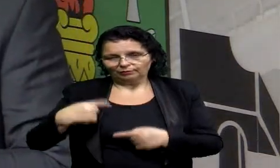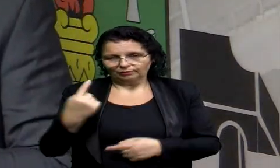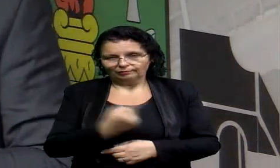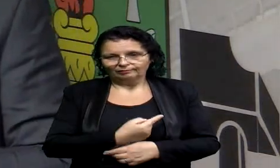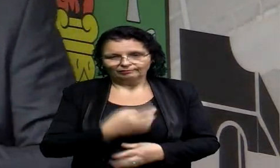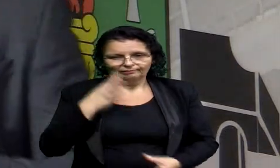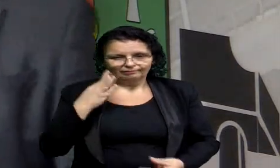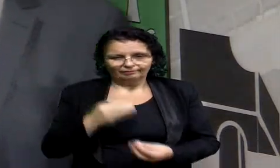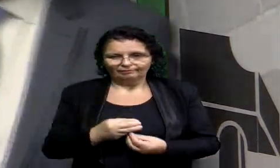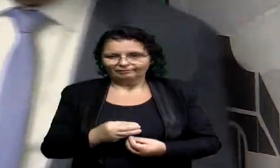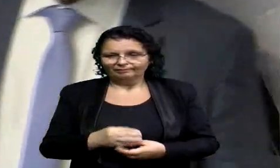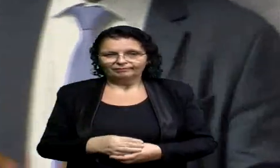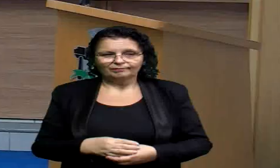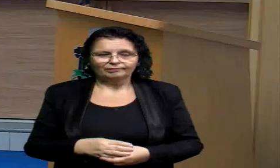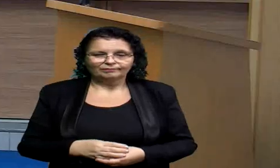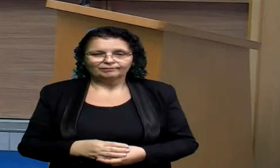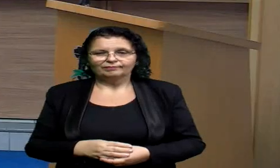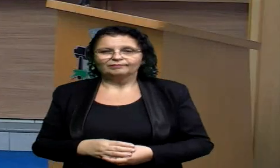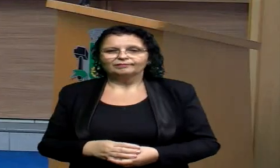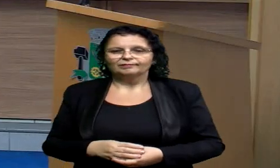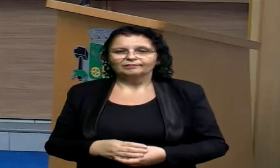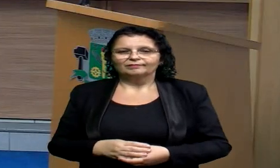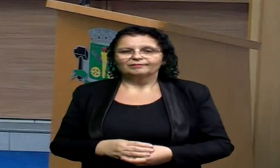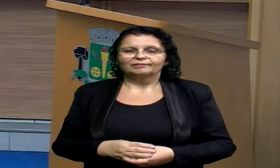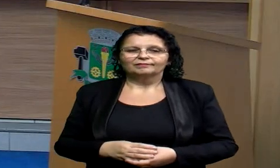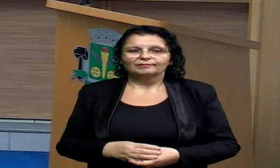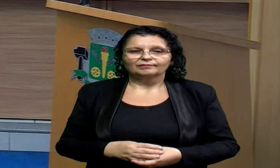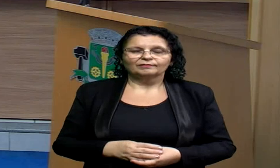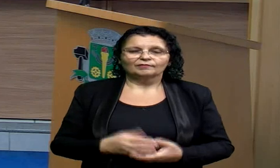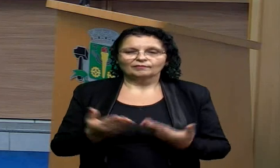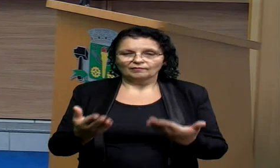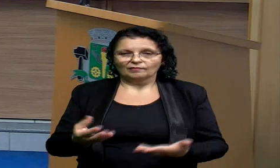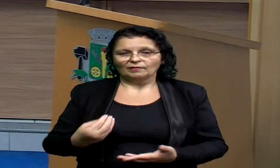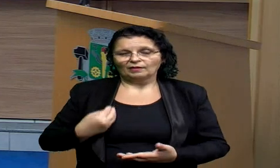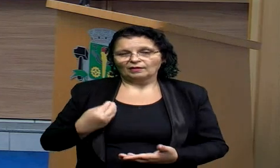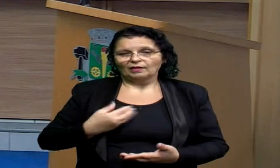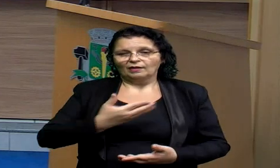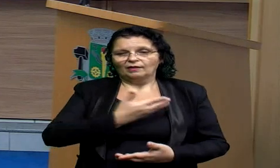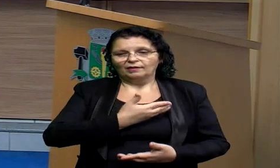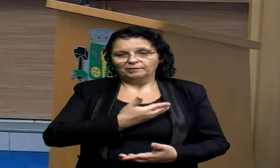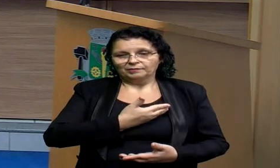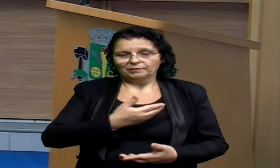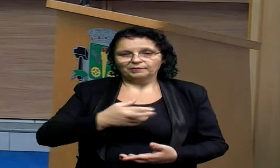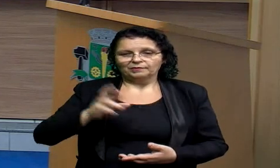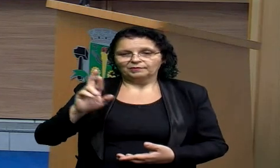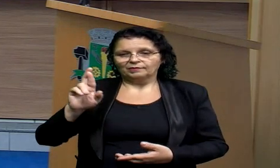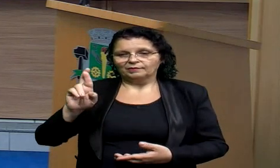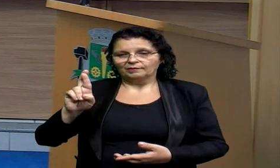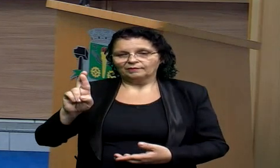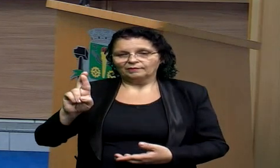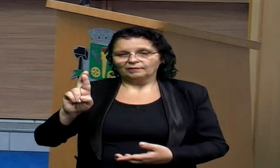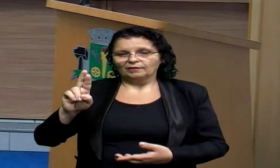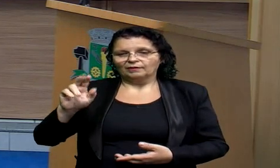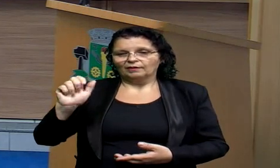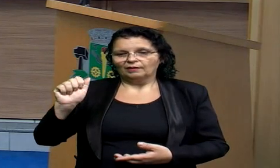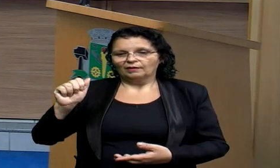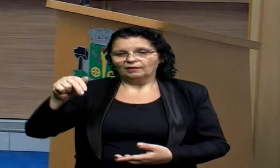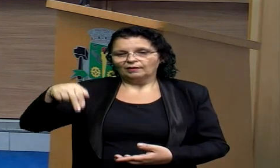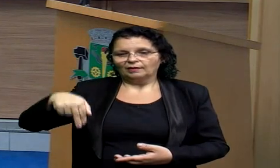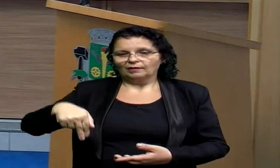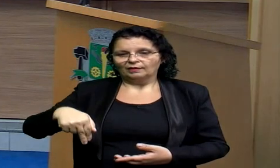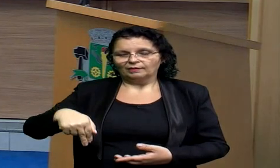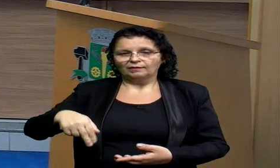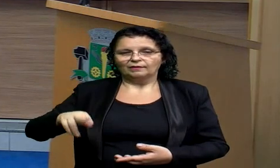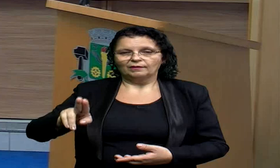era isso presente fot tava bonita saud aqui a presença da minha amiga Raquel uma grande militante na